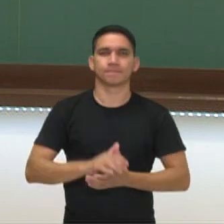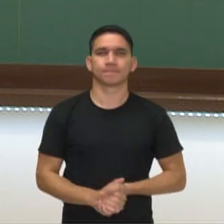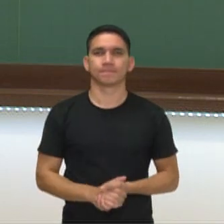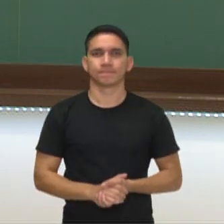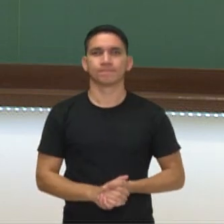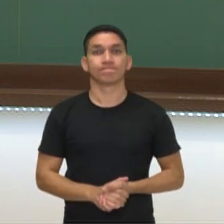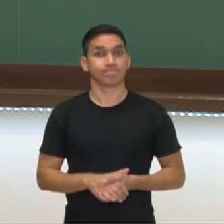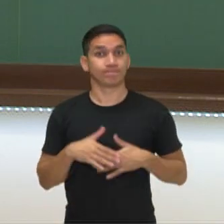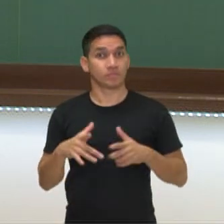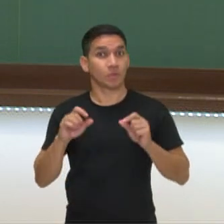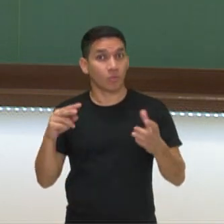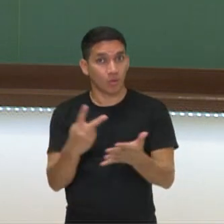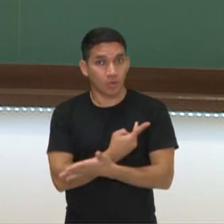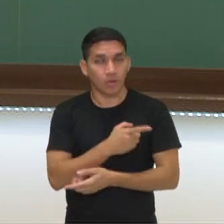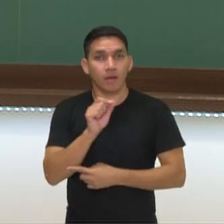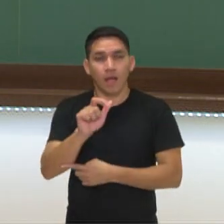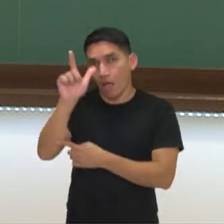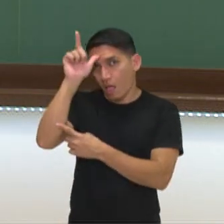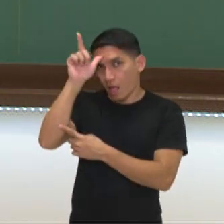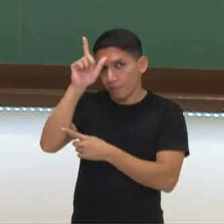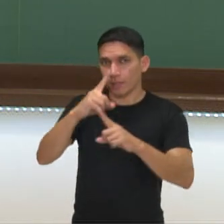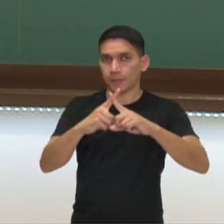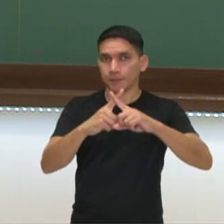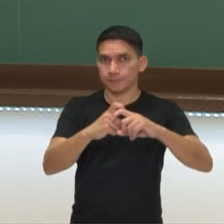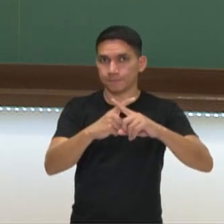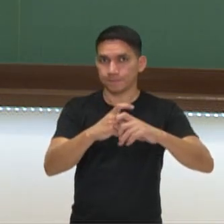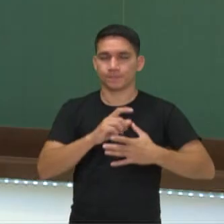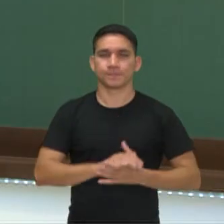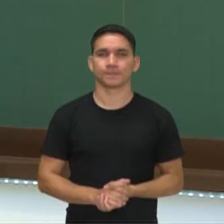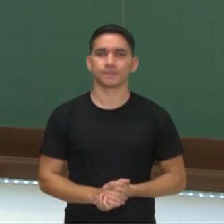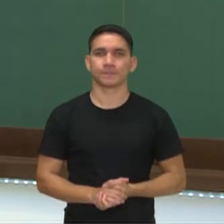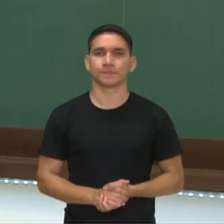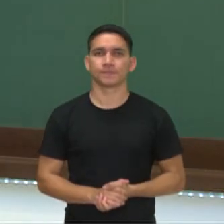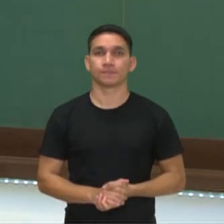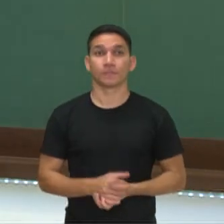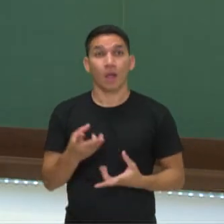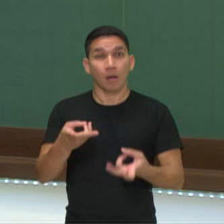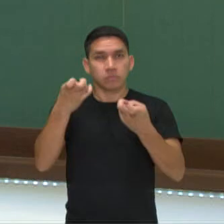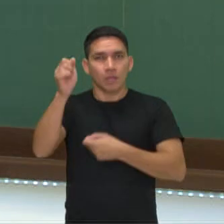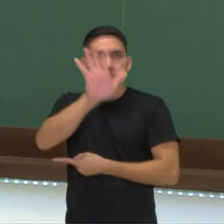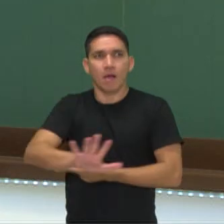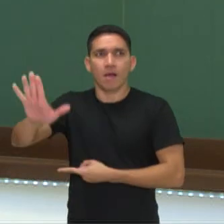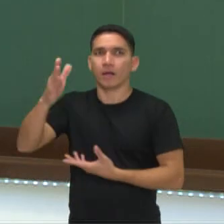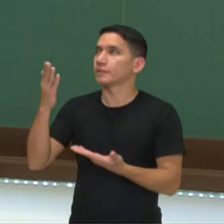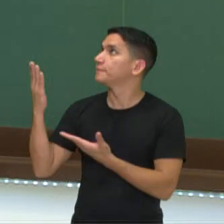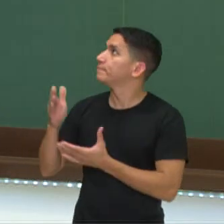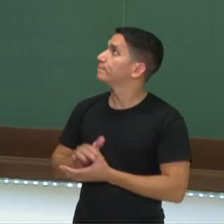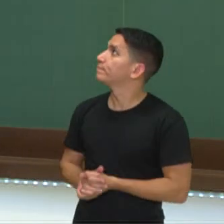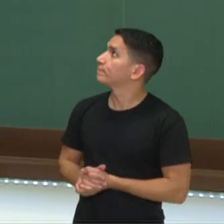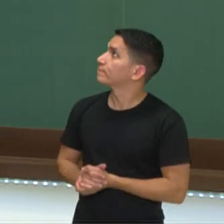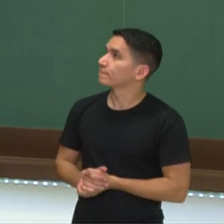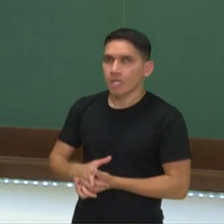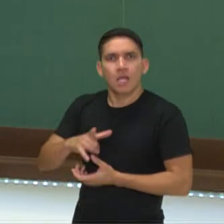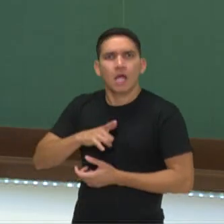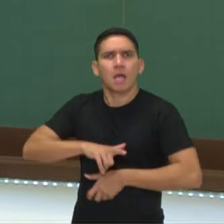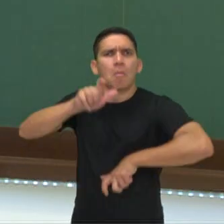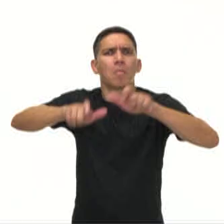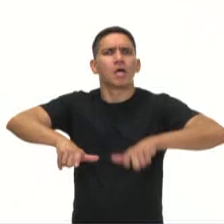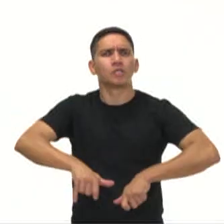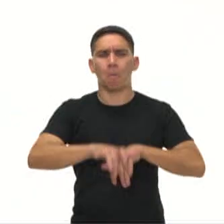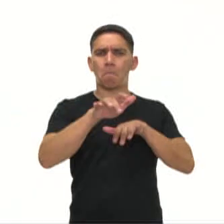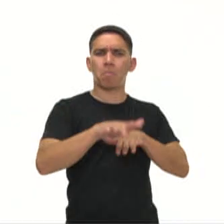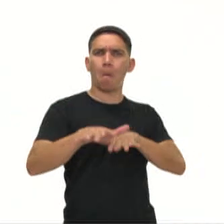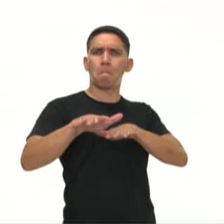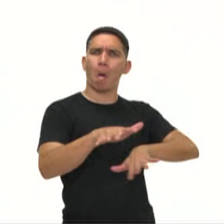1945. Então, Alemanha nazista. Dê uma olhada nessa imagem, você percebe pessoas